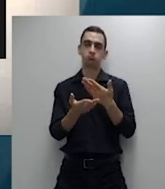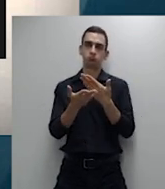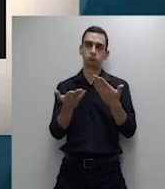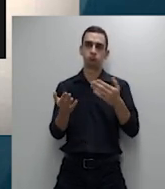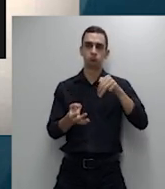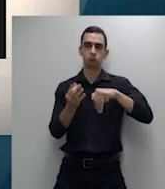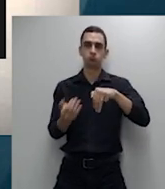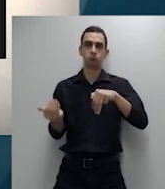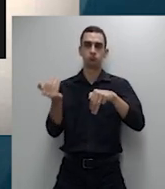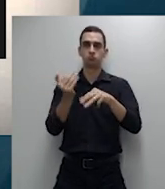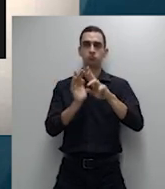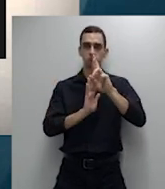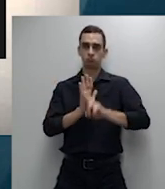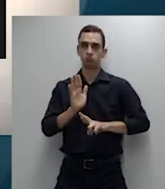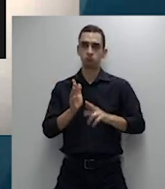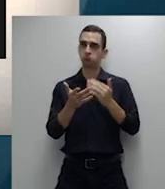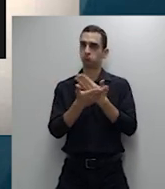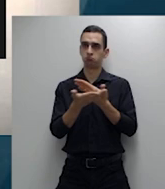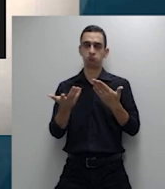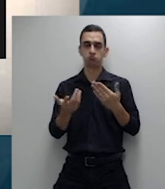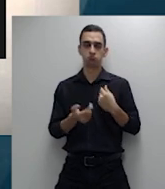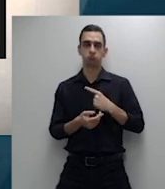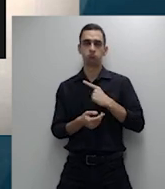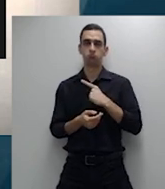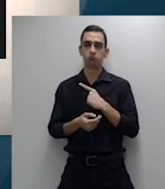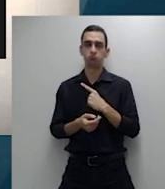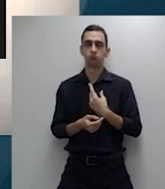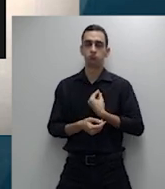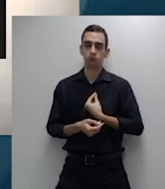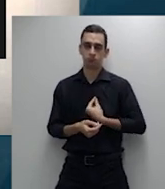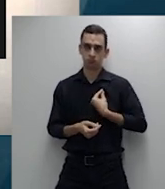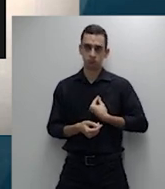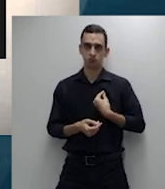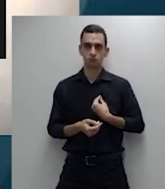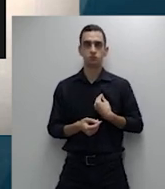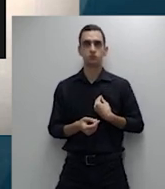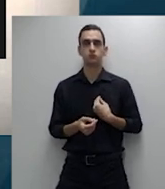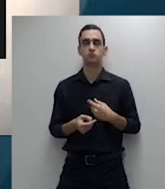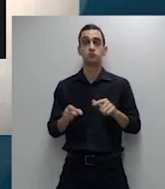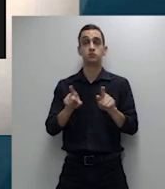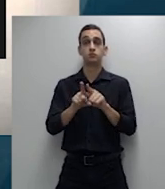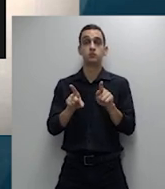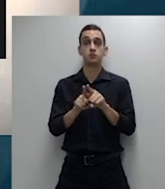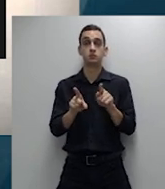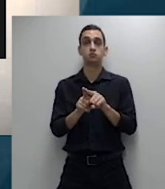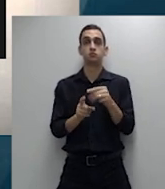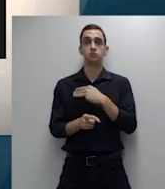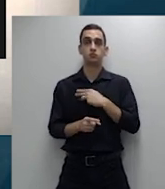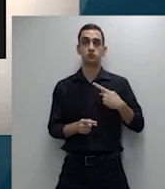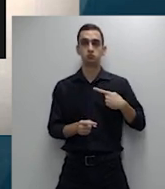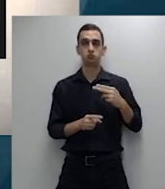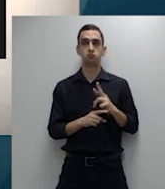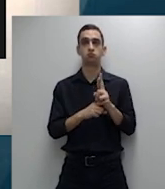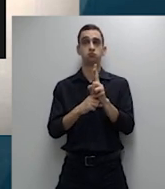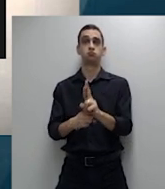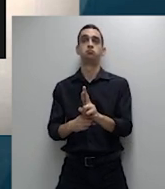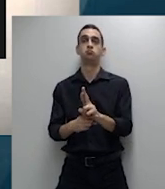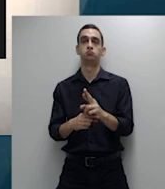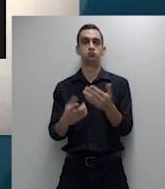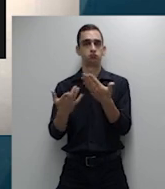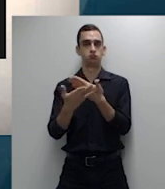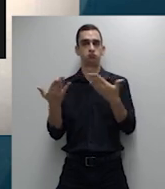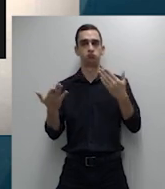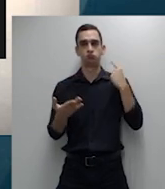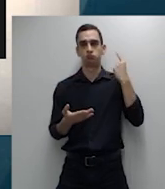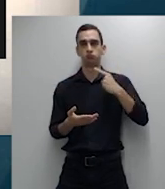os excelentíssimos senhores ministros que compõem a primeira turma como representante do Ministério Público nobres advogados que